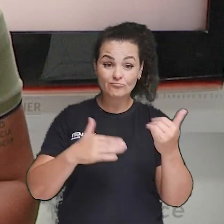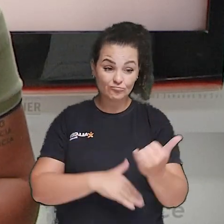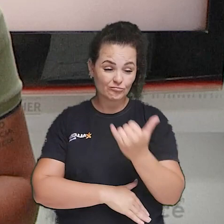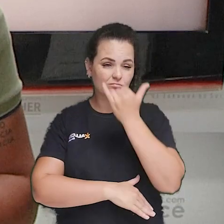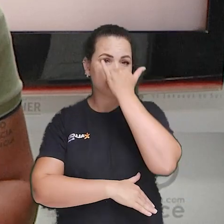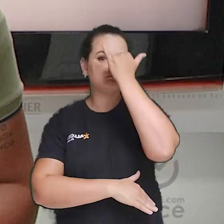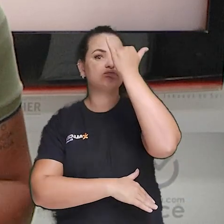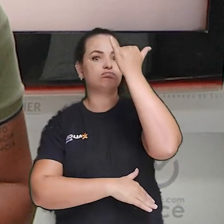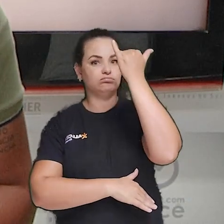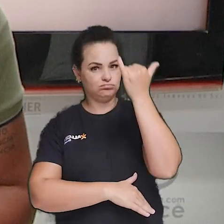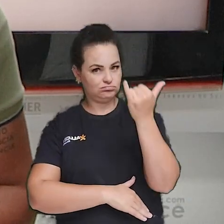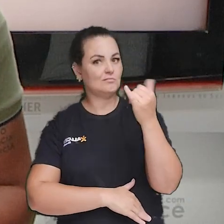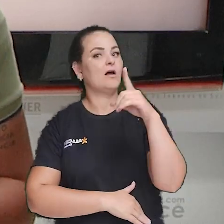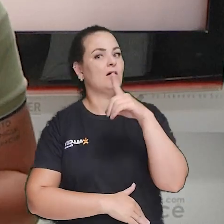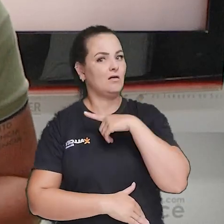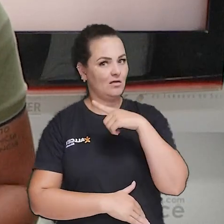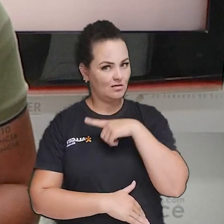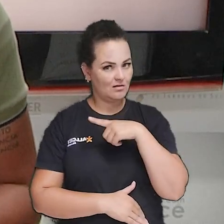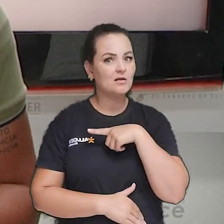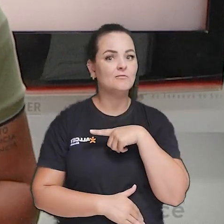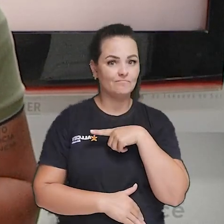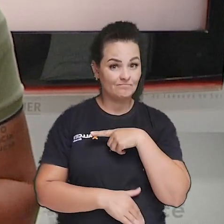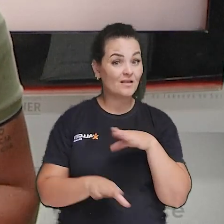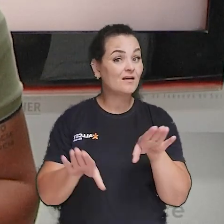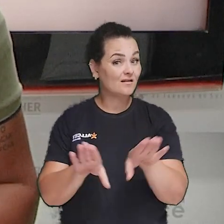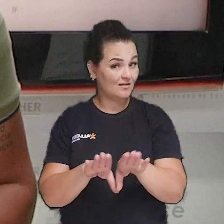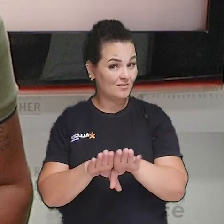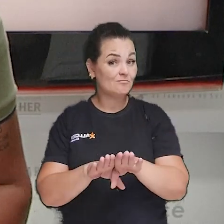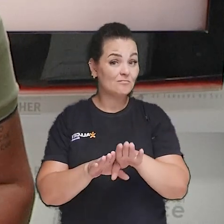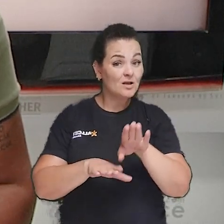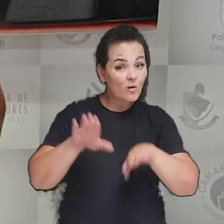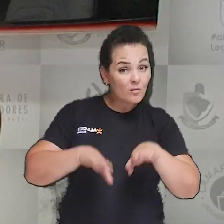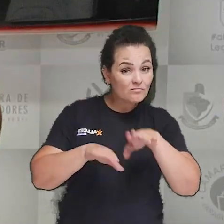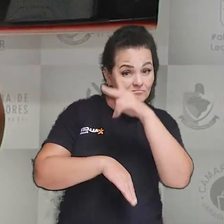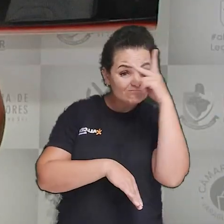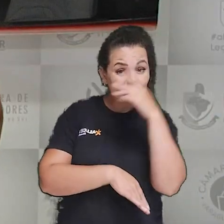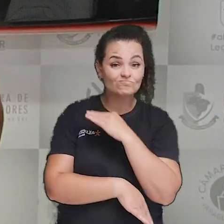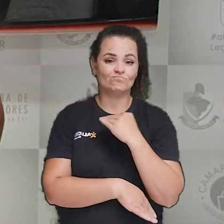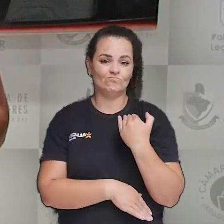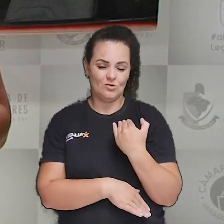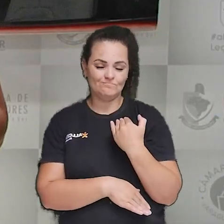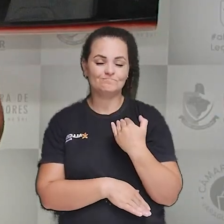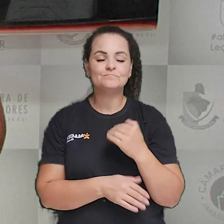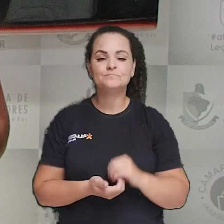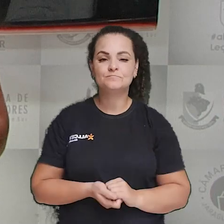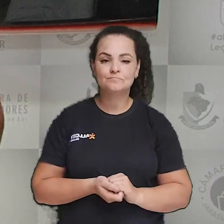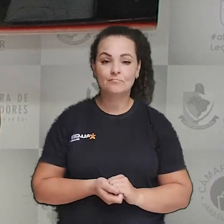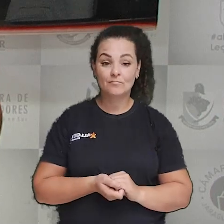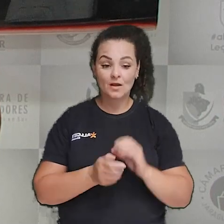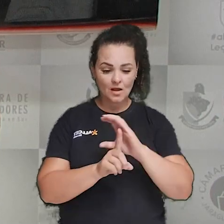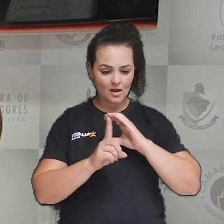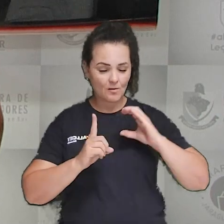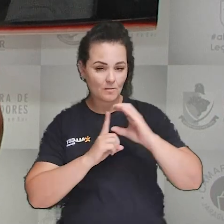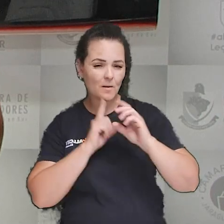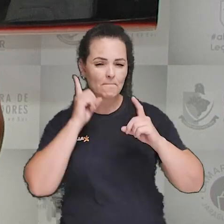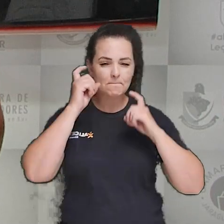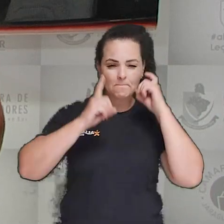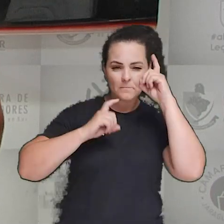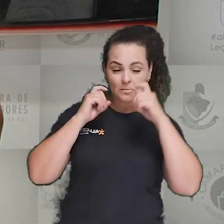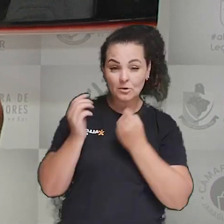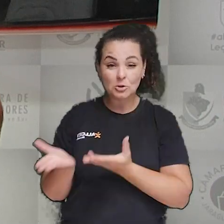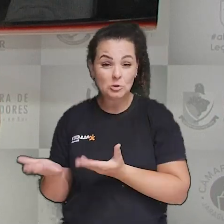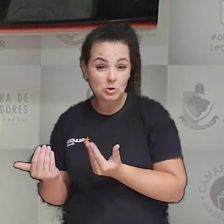resultado em inúmeros acidentes inclusive com fatalidades a comunidade preocupada com a segurança dos